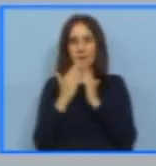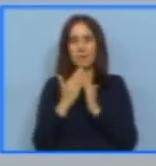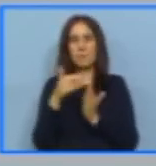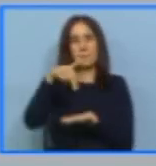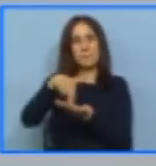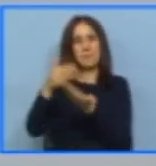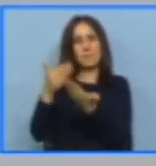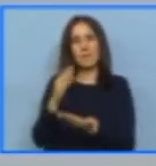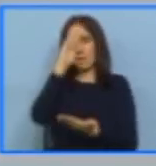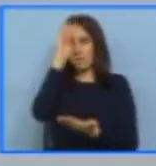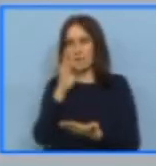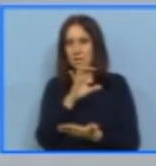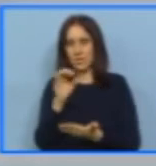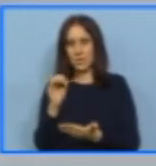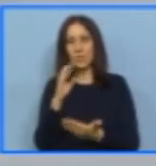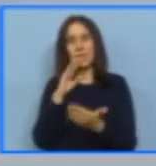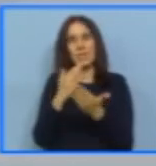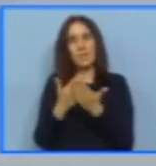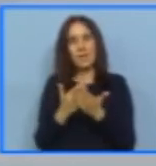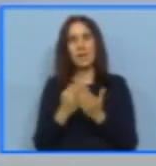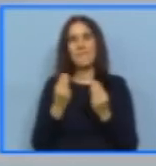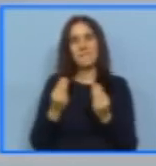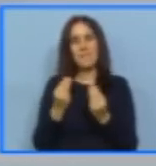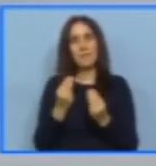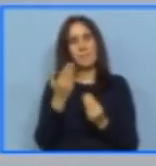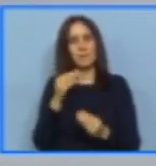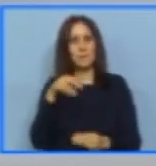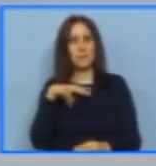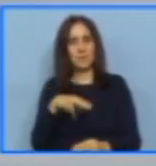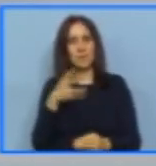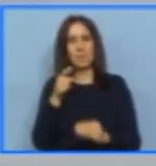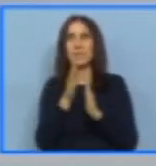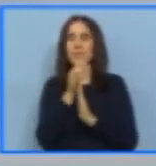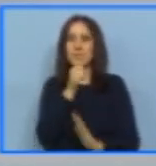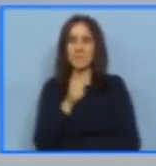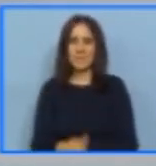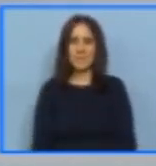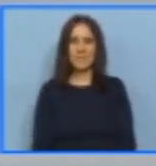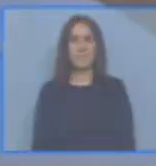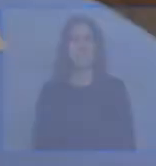presença do Papa Francisco seja inspiradora para Portugal. Até amanhã, se Deus quiser.